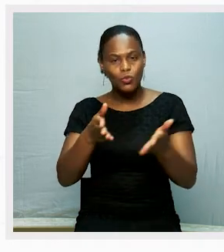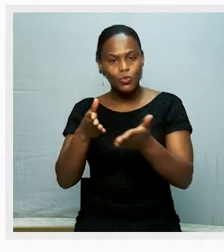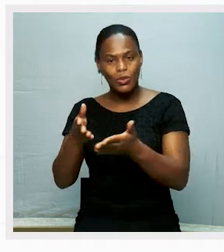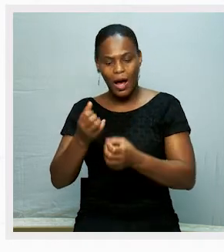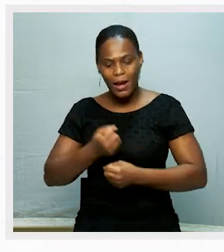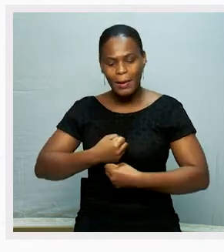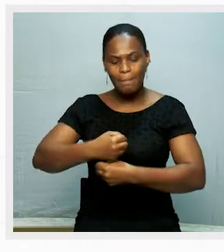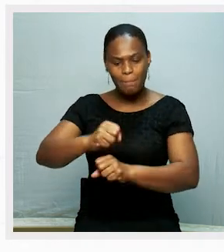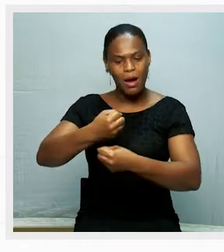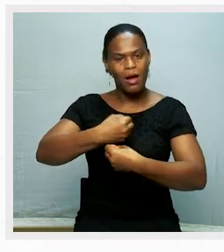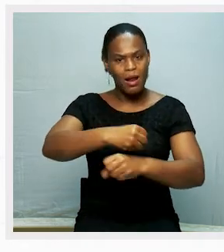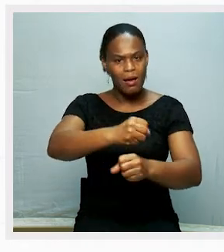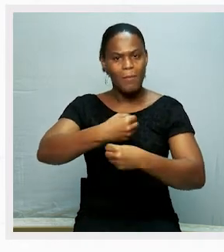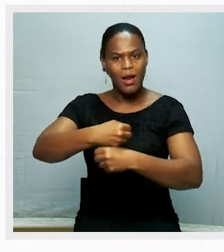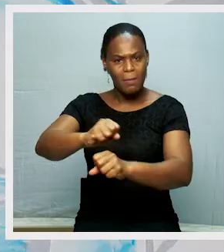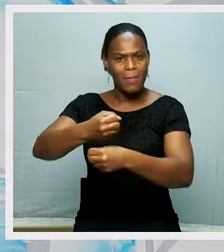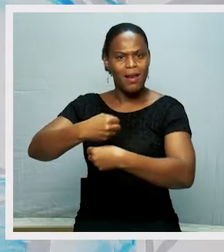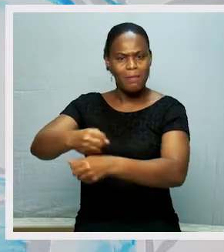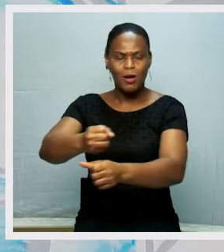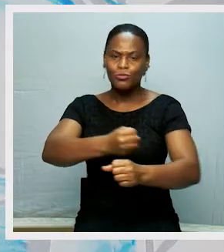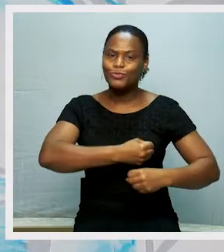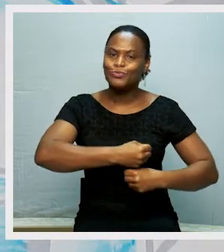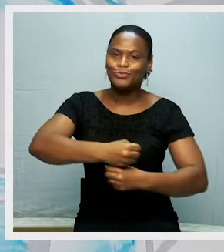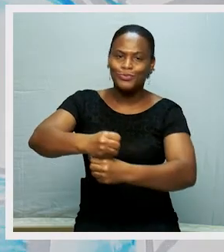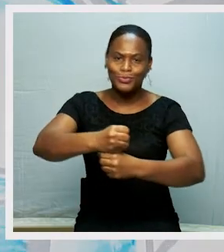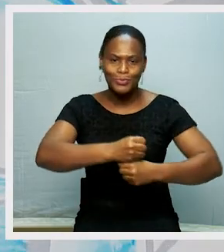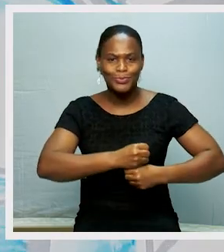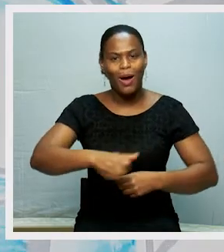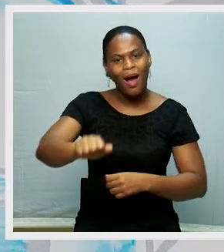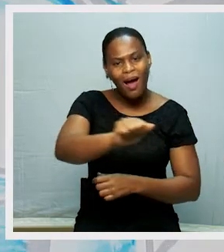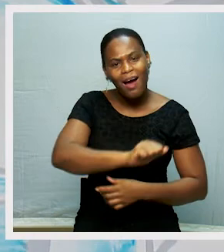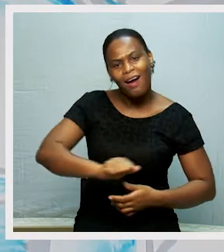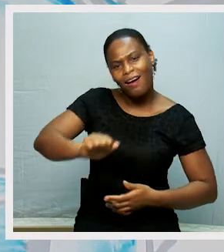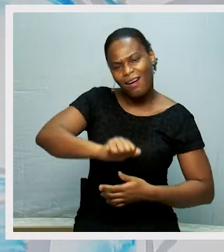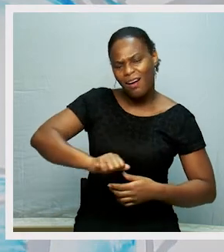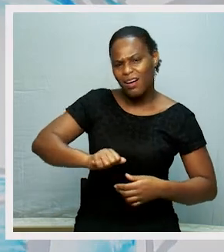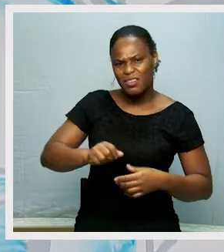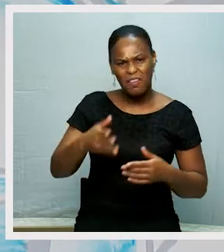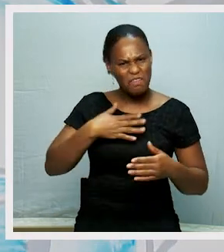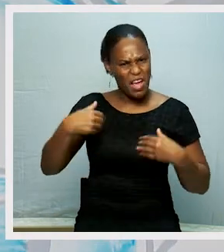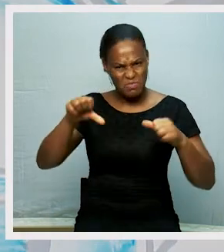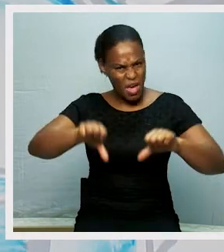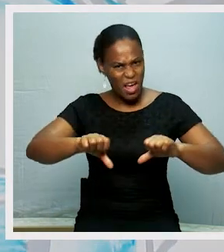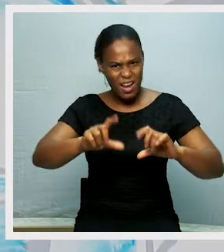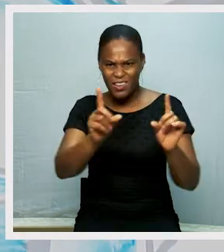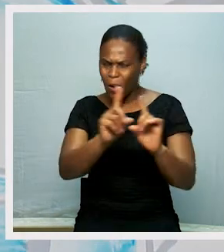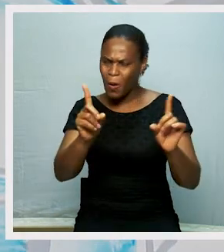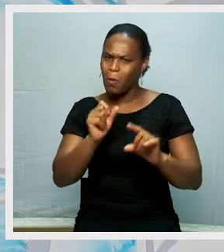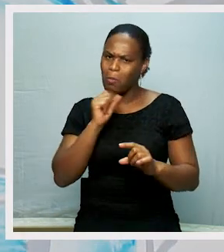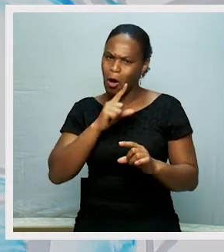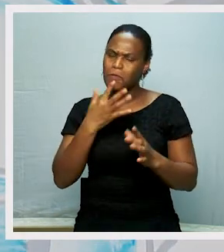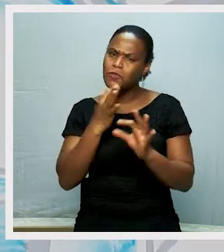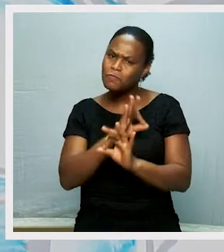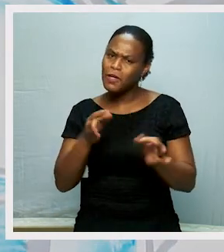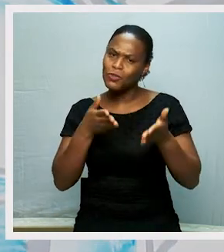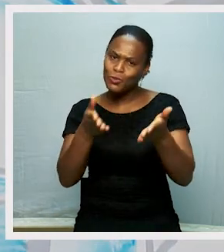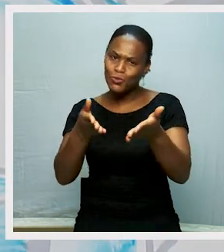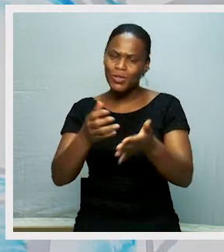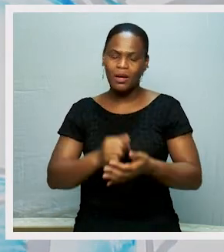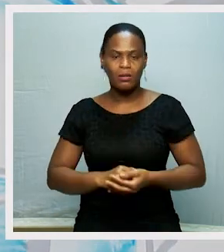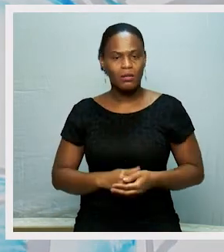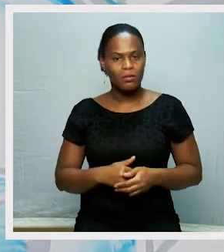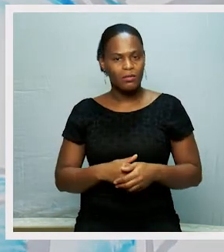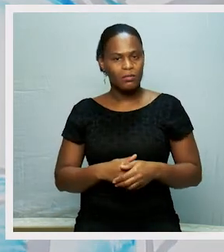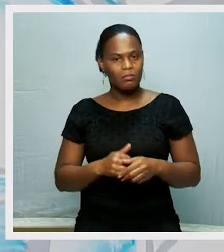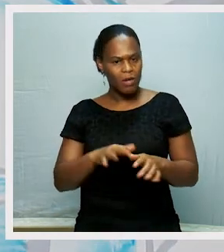Ajudar a varrer e a limpar o chão. Não faz mal nenhum. Nós podemos fazer isto perfeitamente. Mas, professor, por que aparece